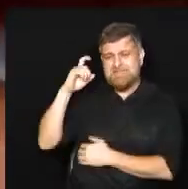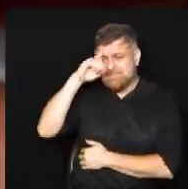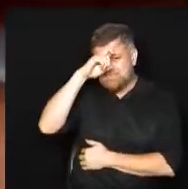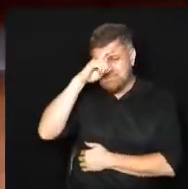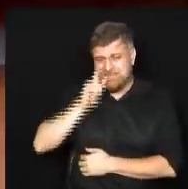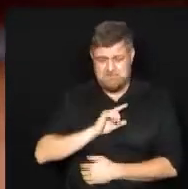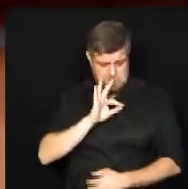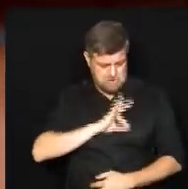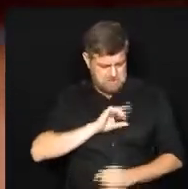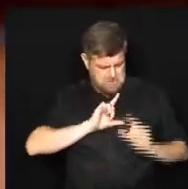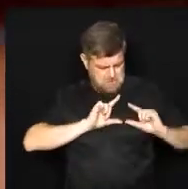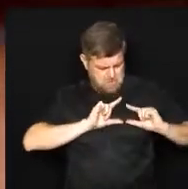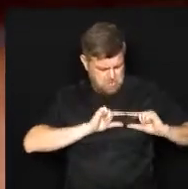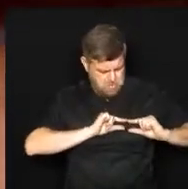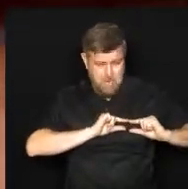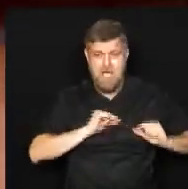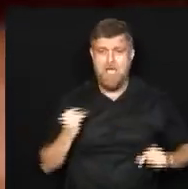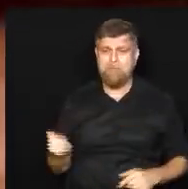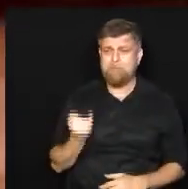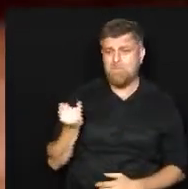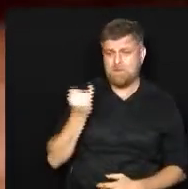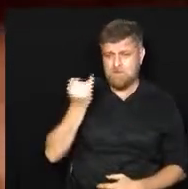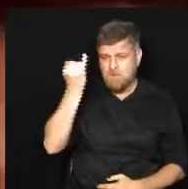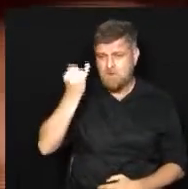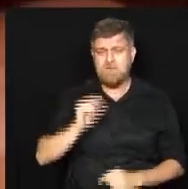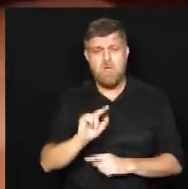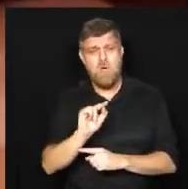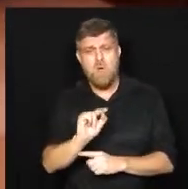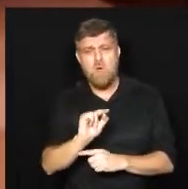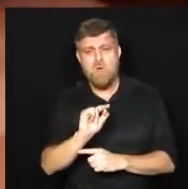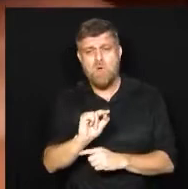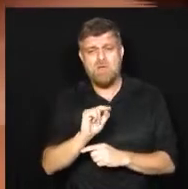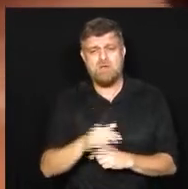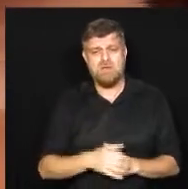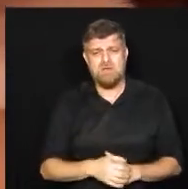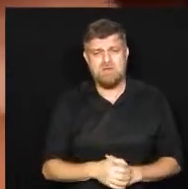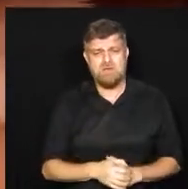renda achatada. É super importante que isso seja,